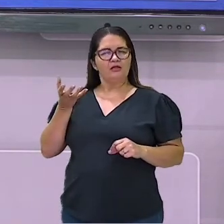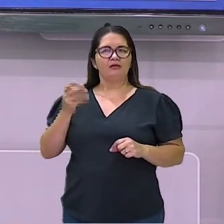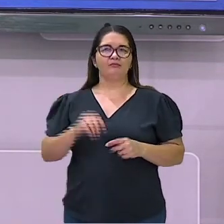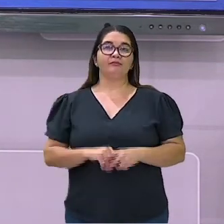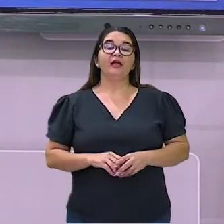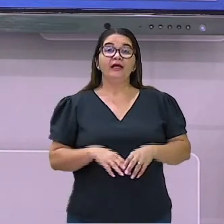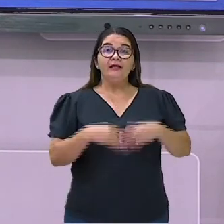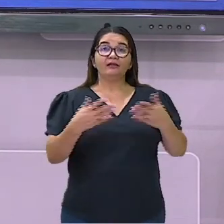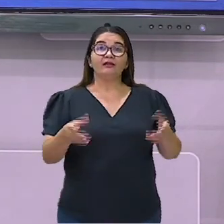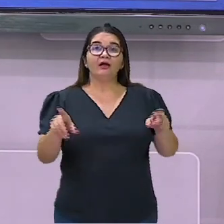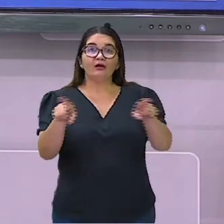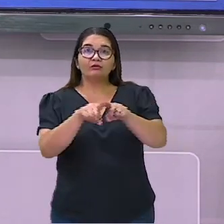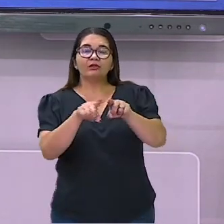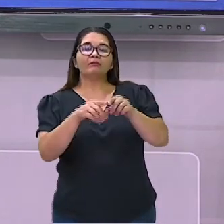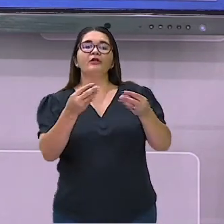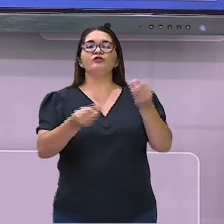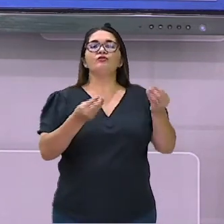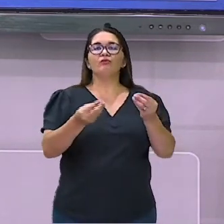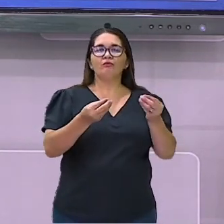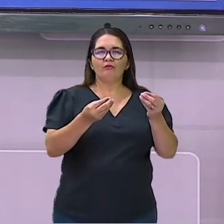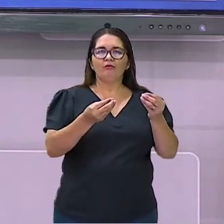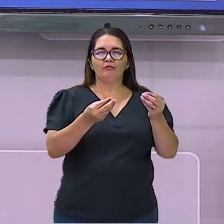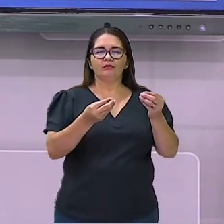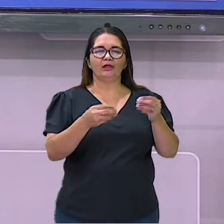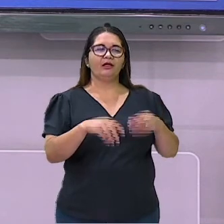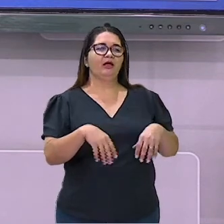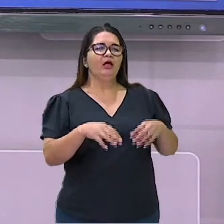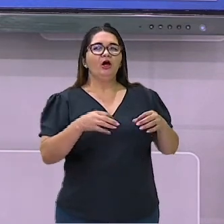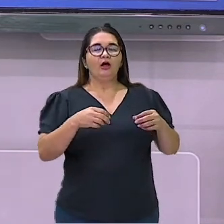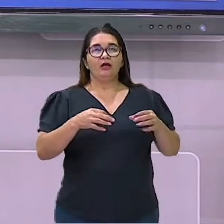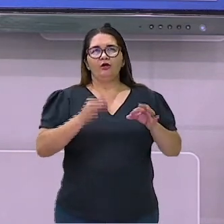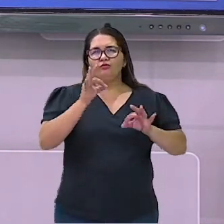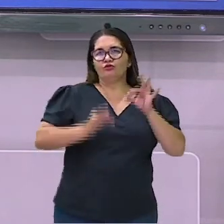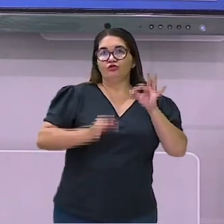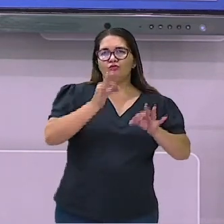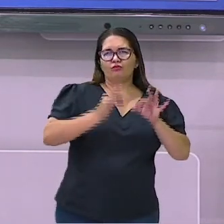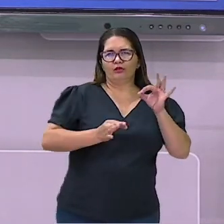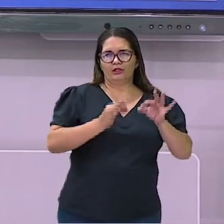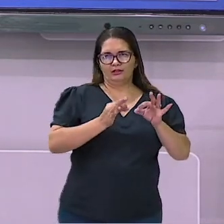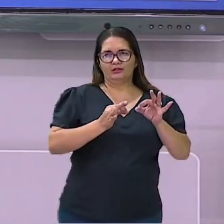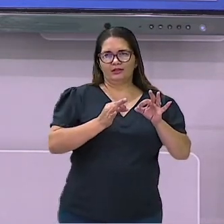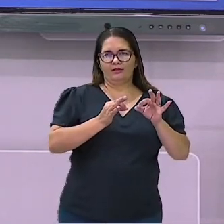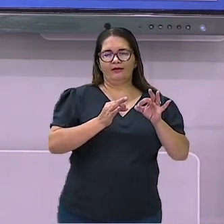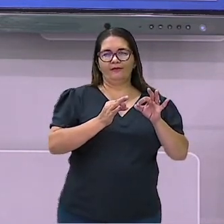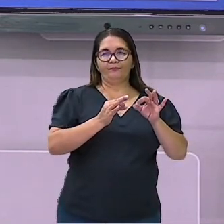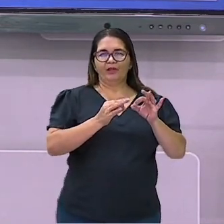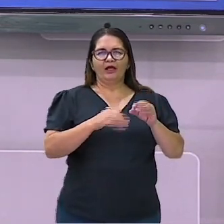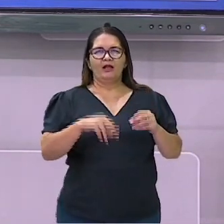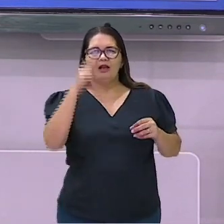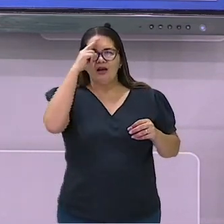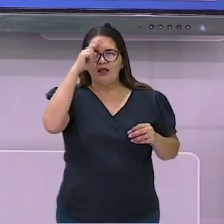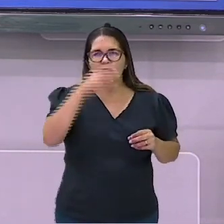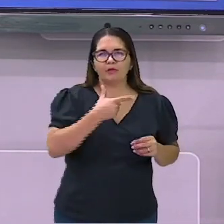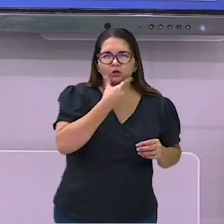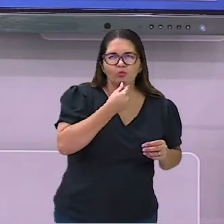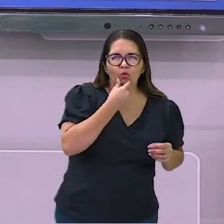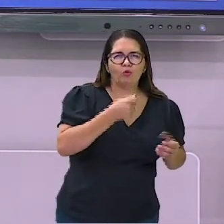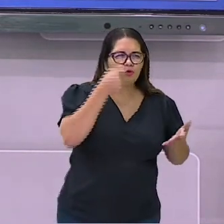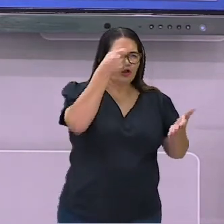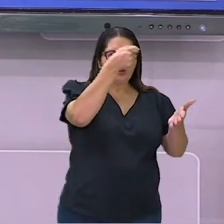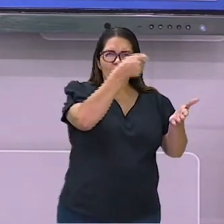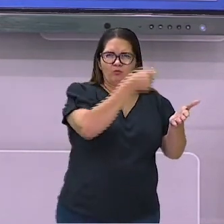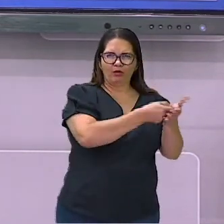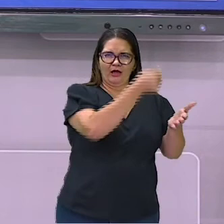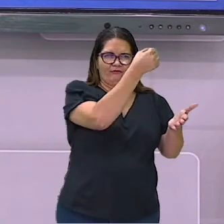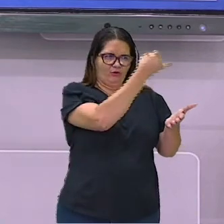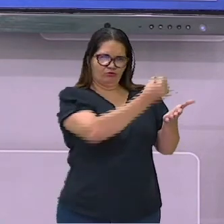dos cargos de ouvidor-mor, que é a justiça, o juiz, de provedor-mor, que é o cobrador de impostos, e de